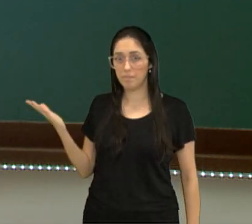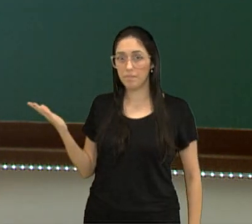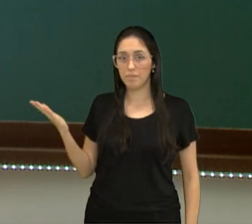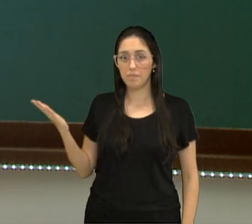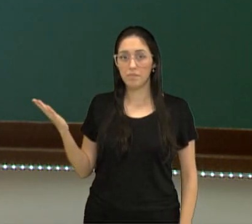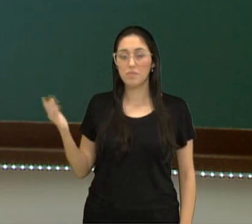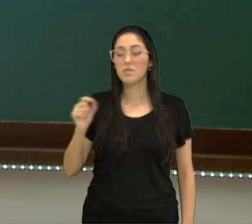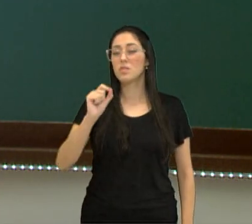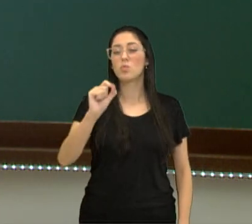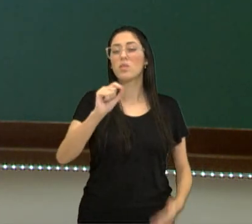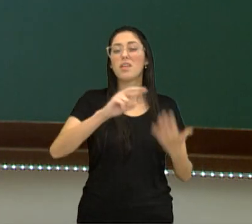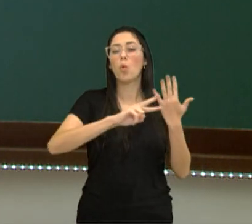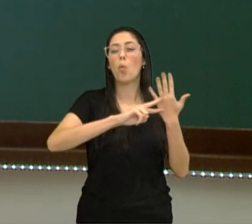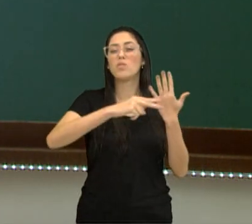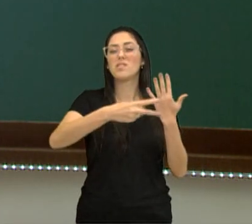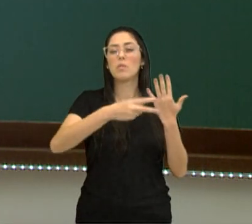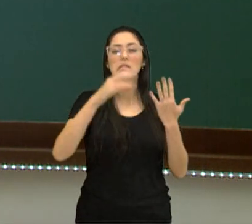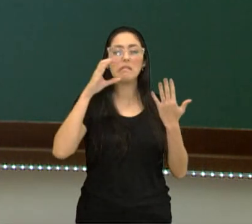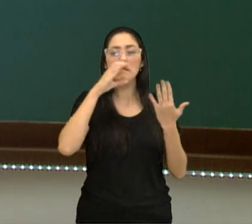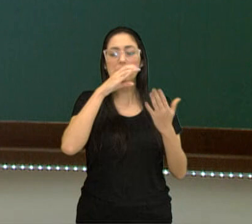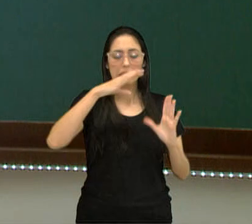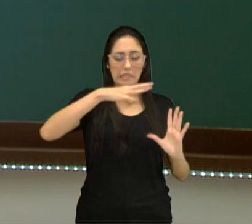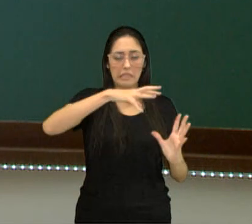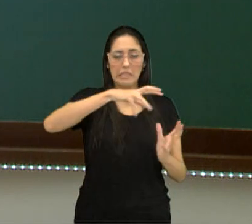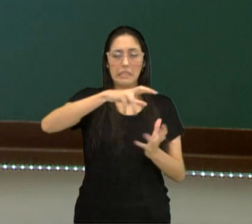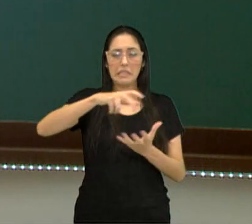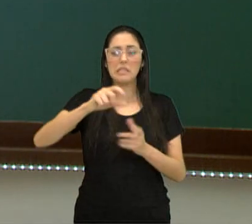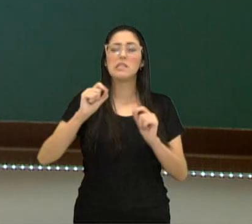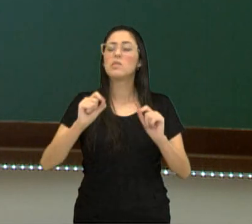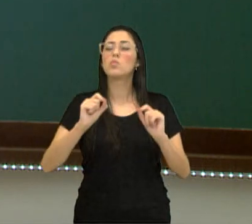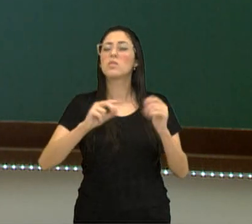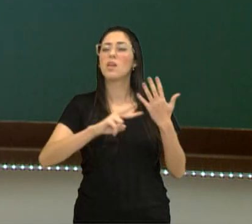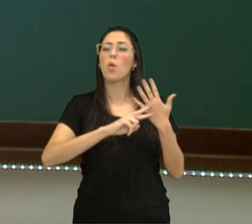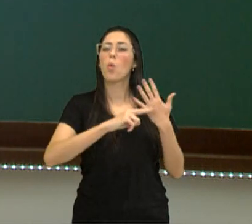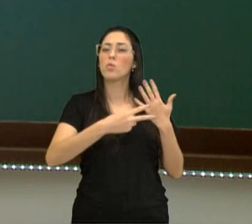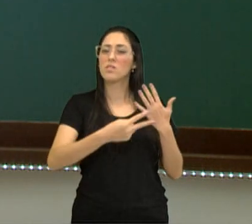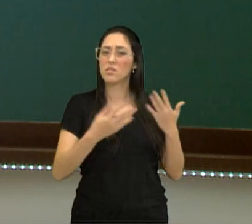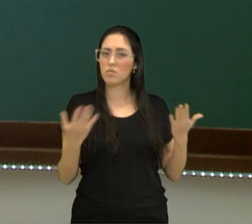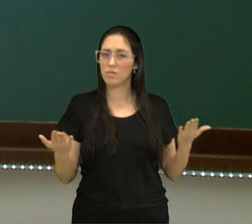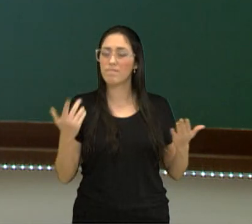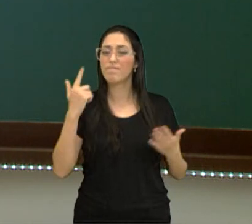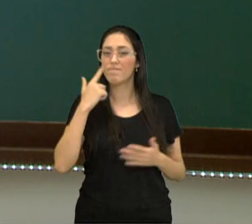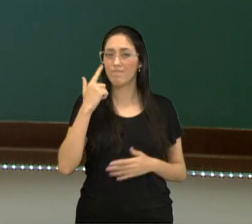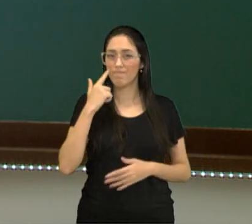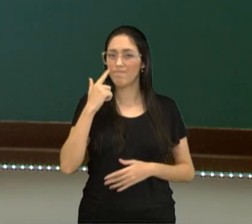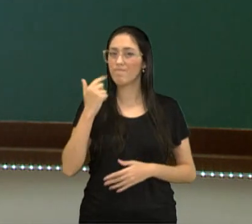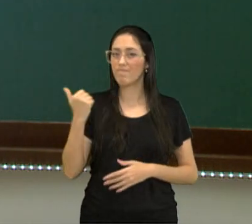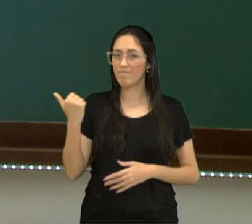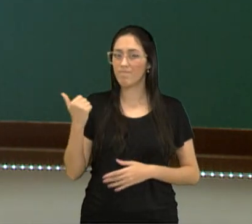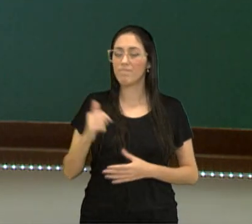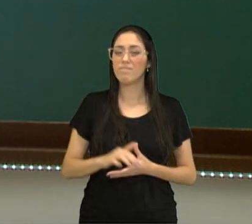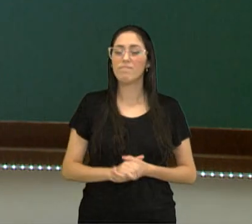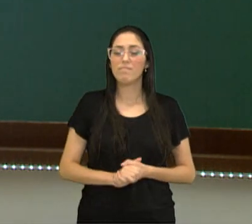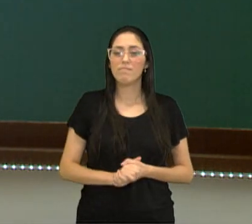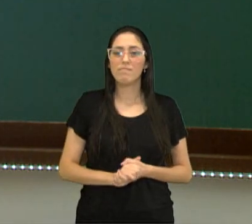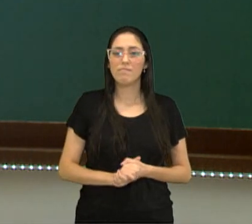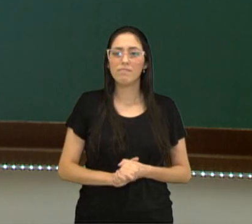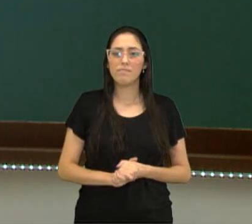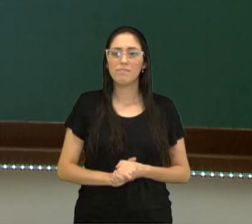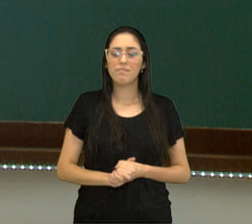das consequências do aquecimento global. O que esse aquecimento global ele pode resultar no nosso planeta?